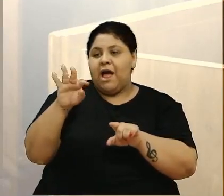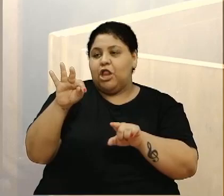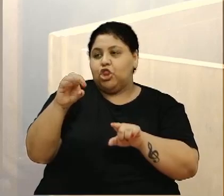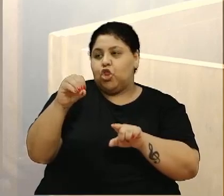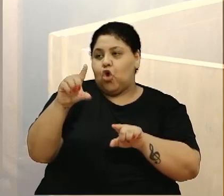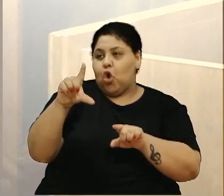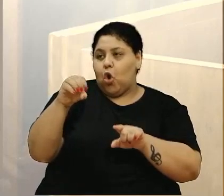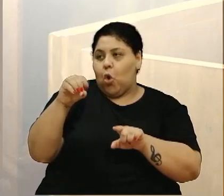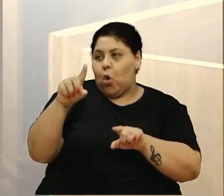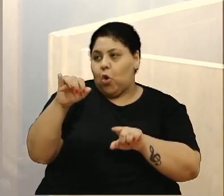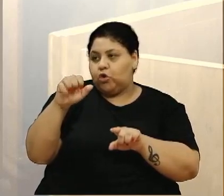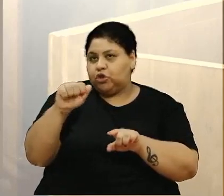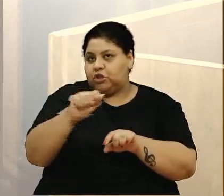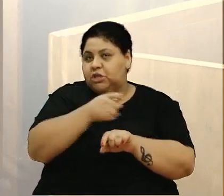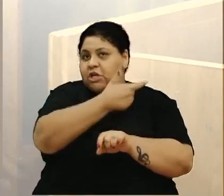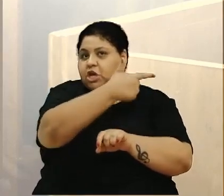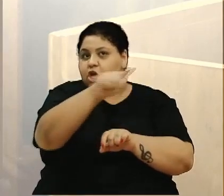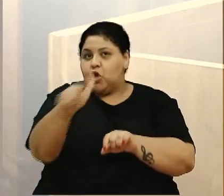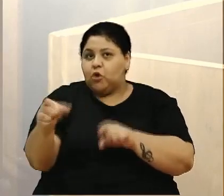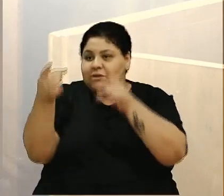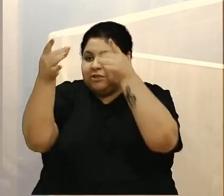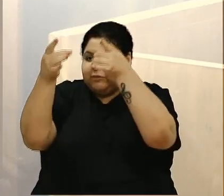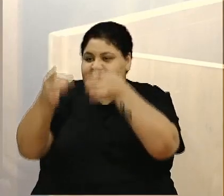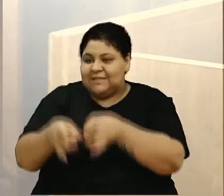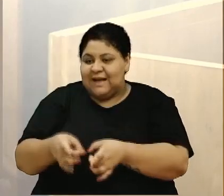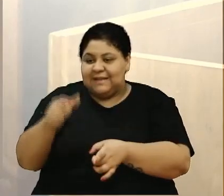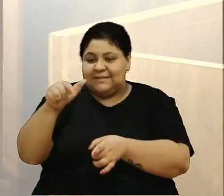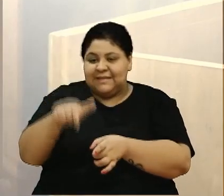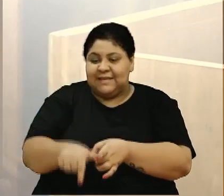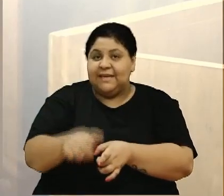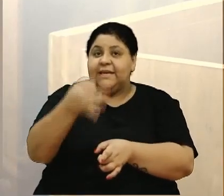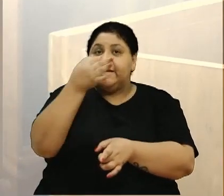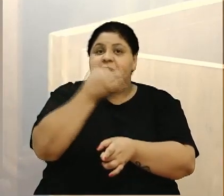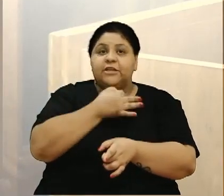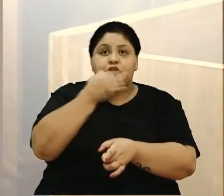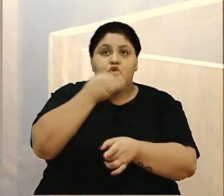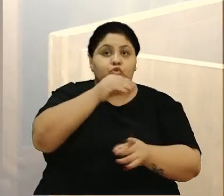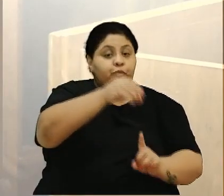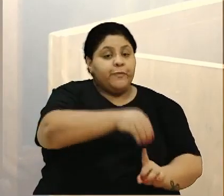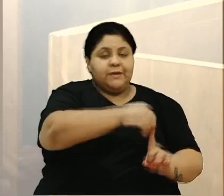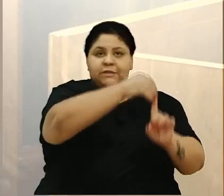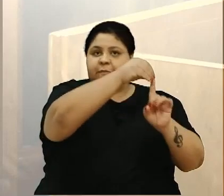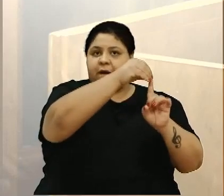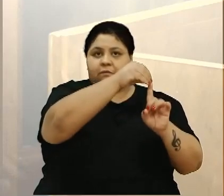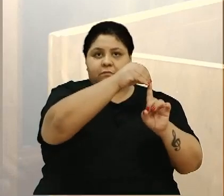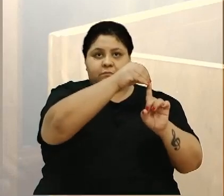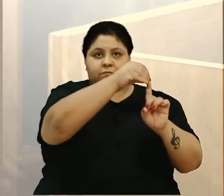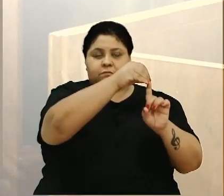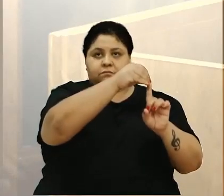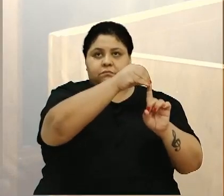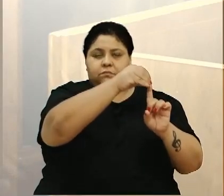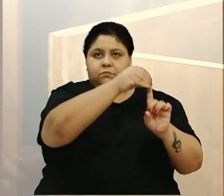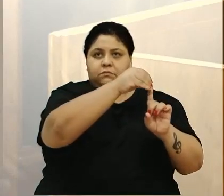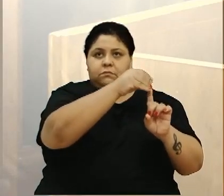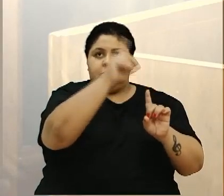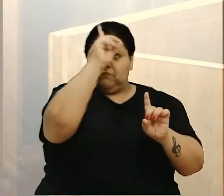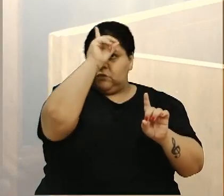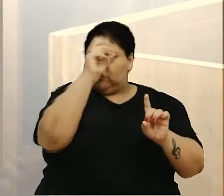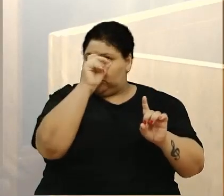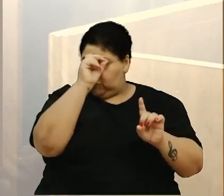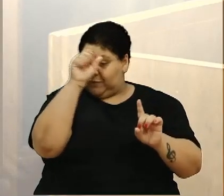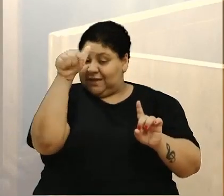do Sul, é o polo principal, vereador Cadori. Nós somos os principais, né, os hospitais aqui